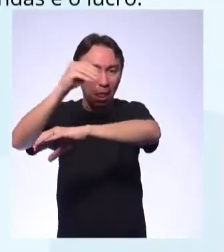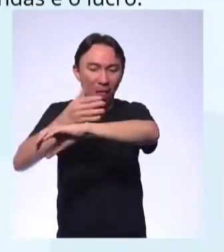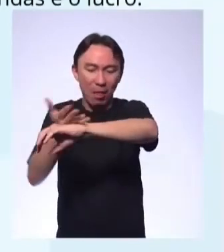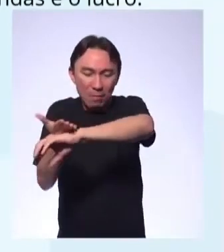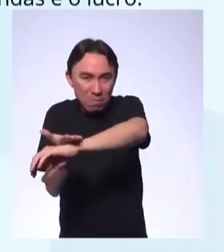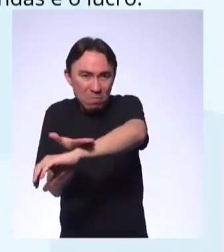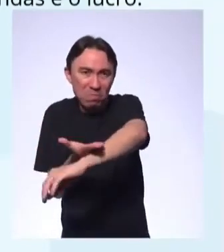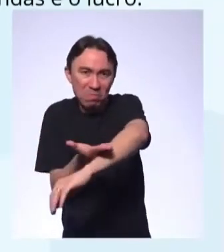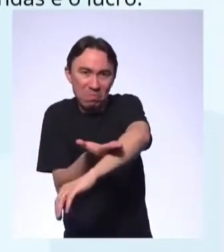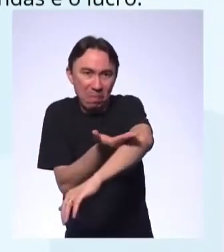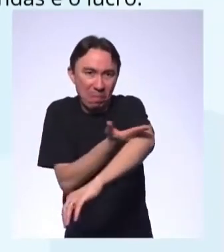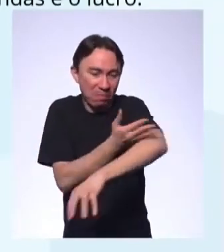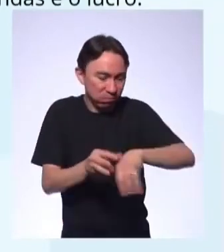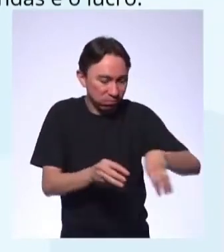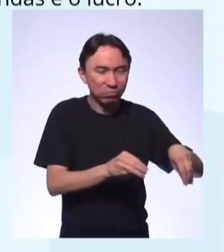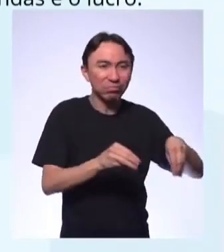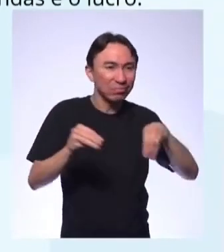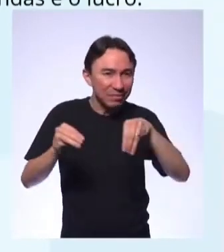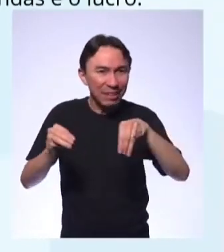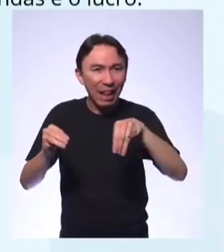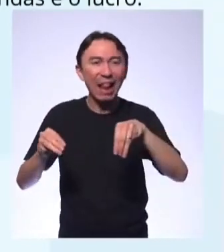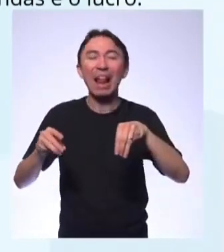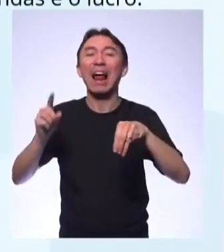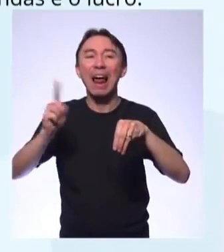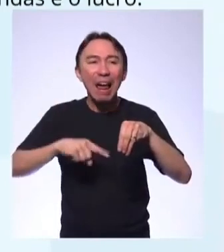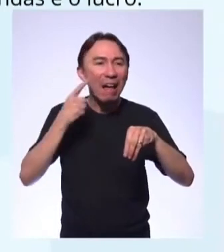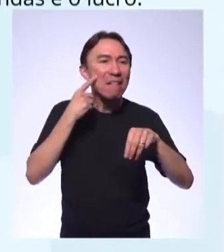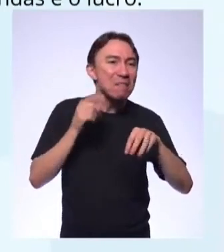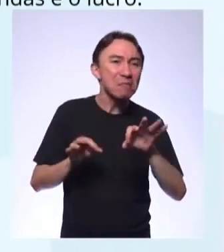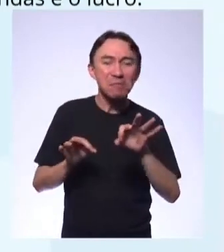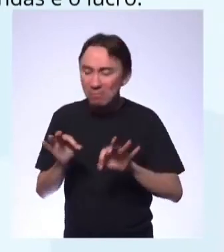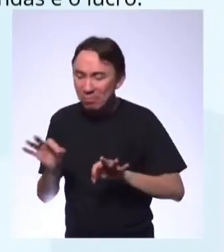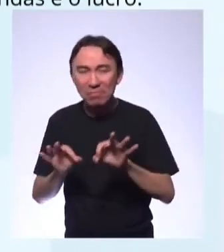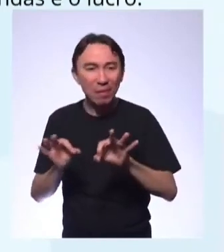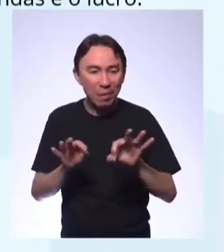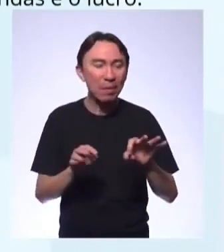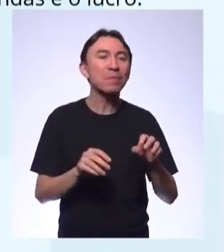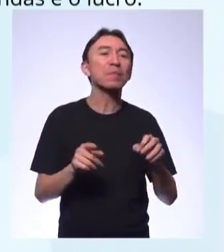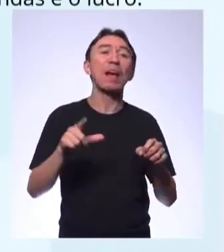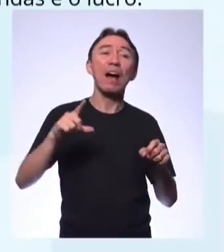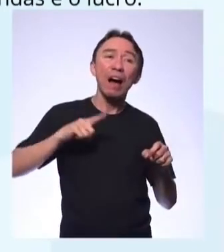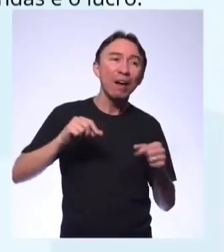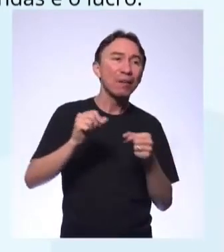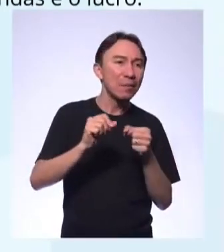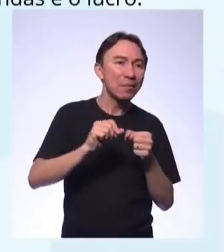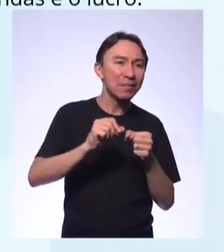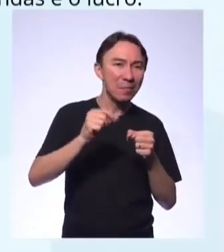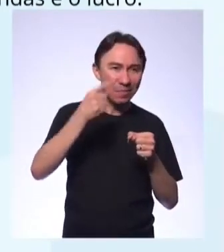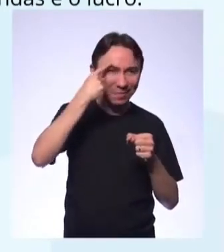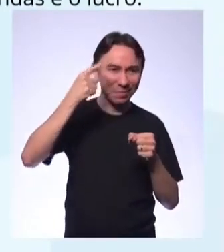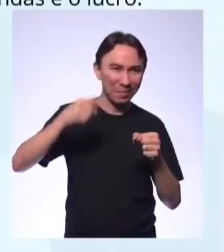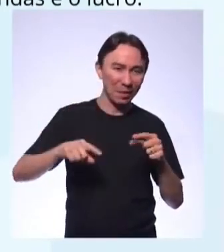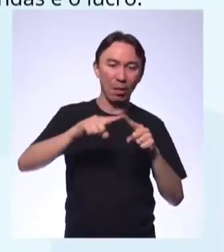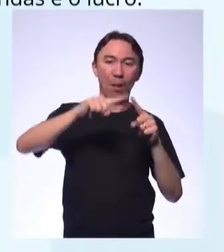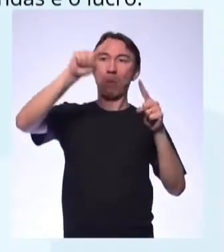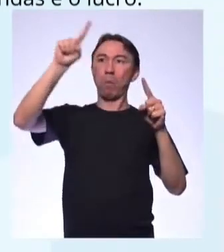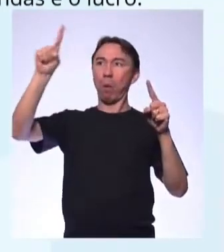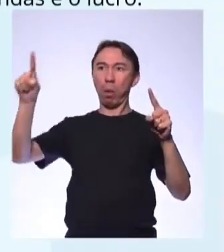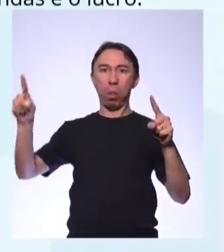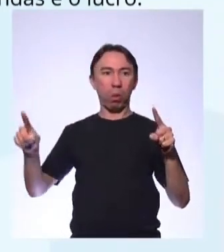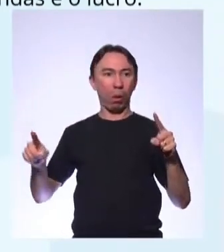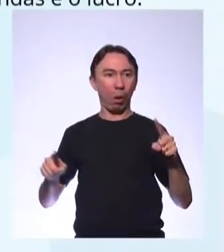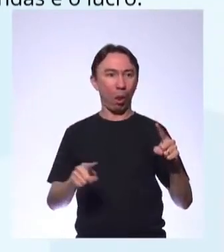tem uns chumacinhos ali. E esses chumacinhos vão sendo processados nessa máquina que está aí na frente, que tem essa roda,